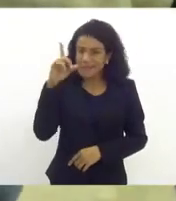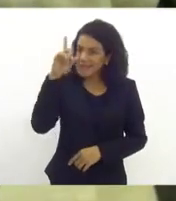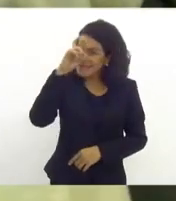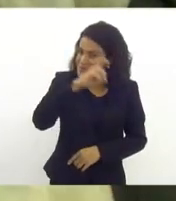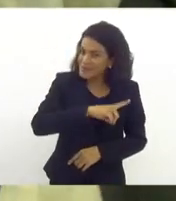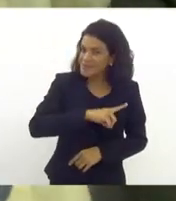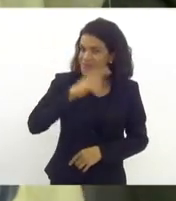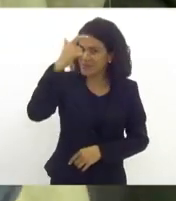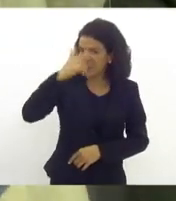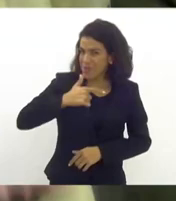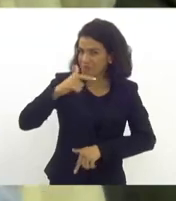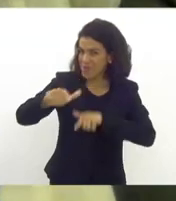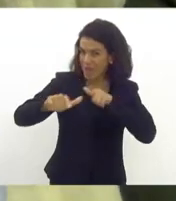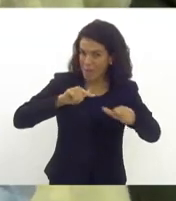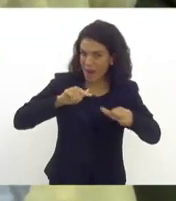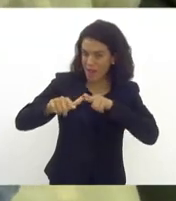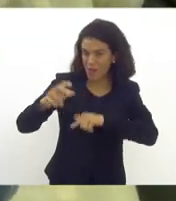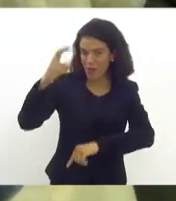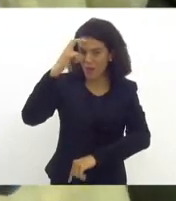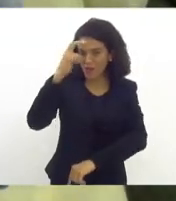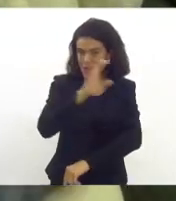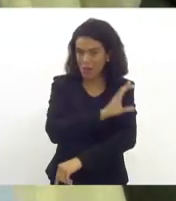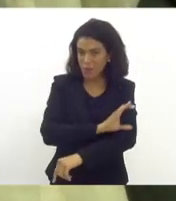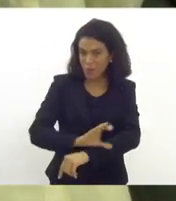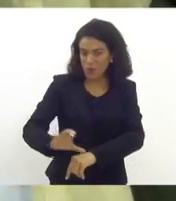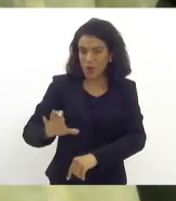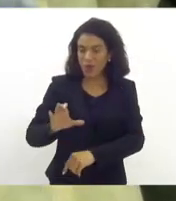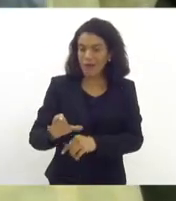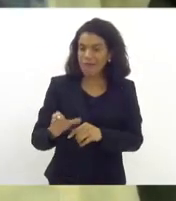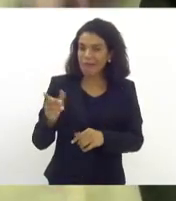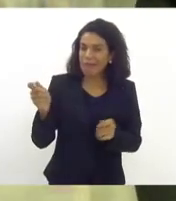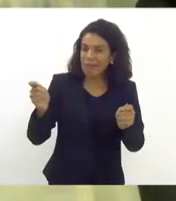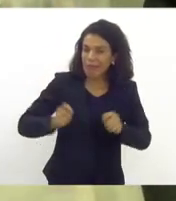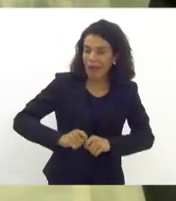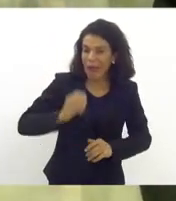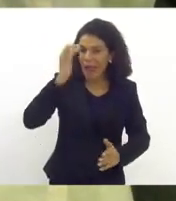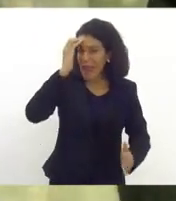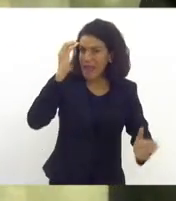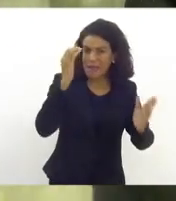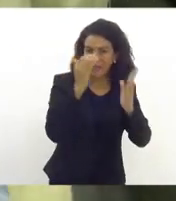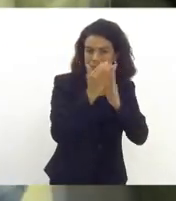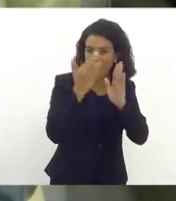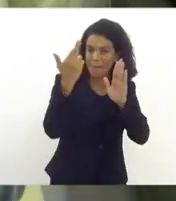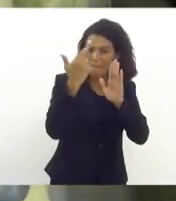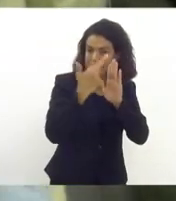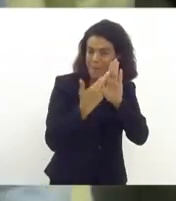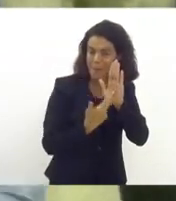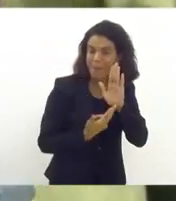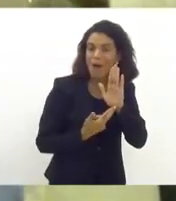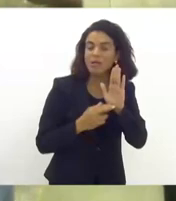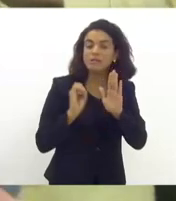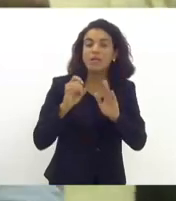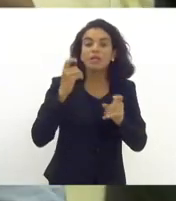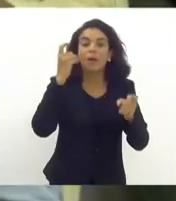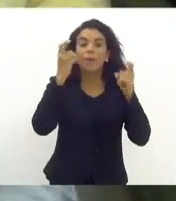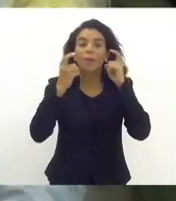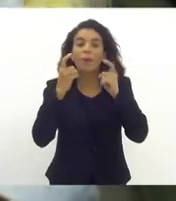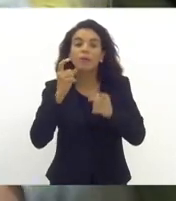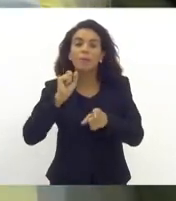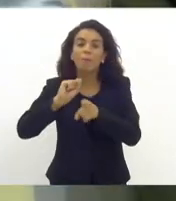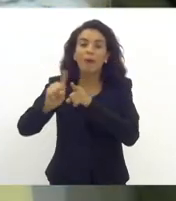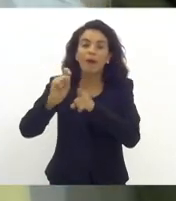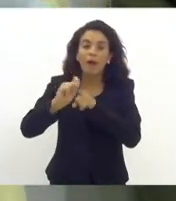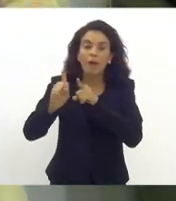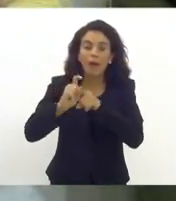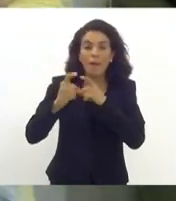do trabalhador da cultura consiga estabelecer um cronograma e respeitar essa série de normativas se ele tá preocupado com pagar o aluguel se ele